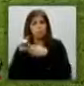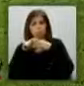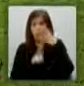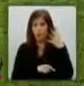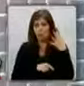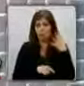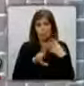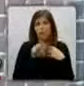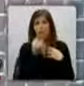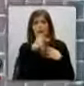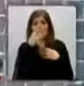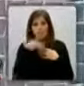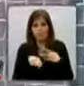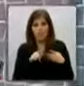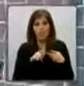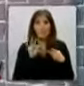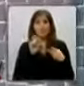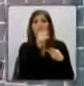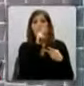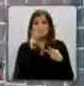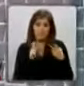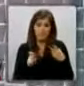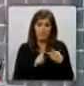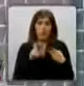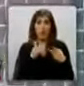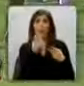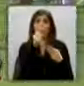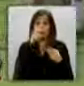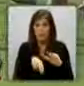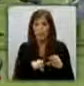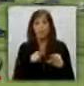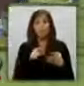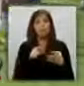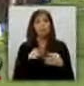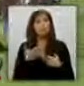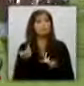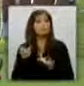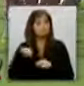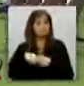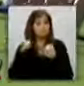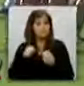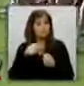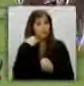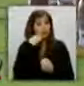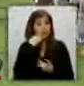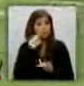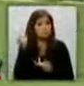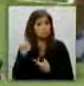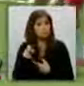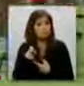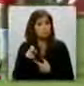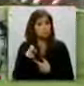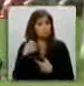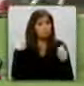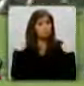juntaram recentemente a fazes em Ruben Amorim no caso do médio português que está ausente desde agosto devido a uma lesão grave no joelho deve ingressar aos treinos